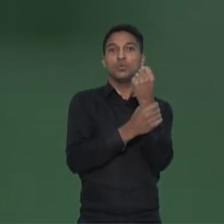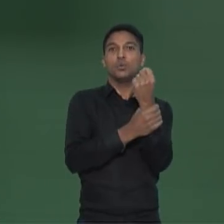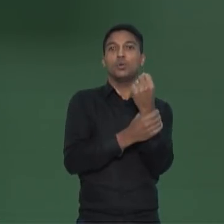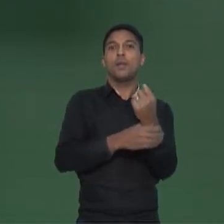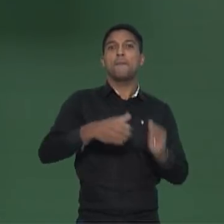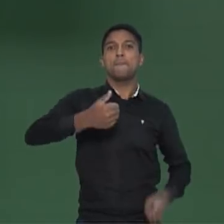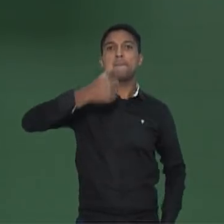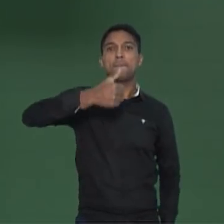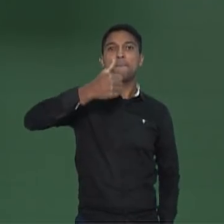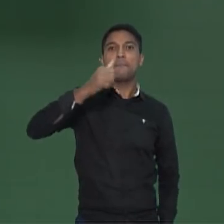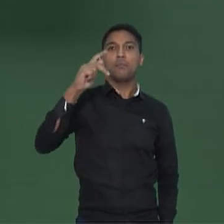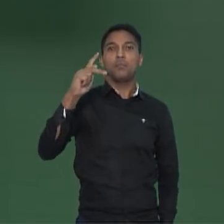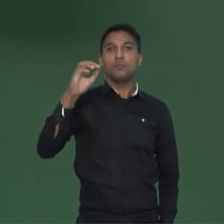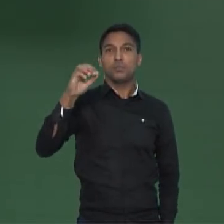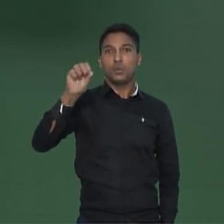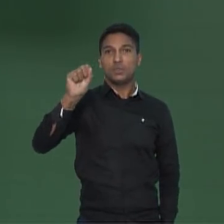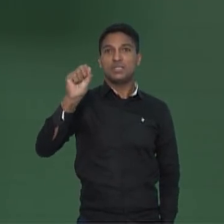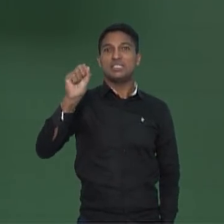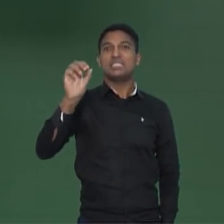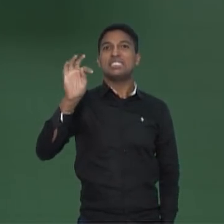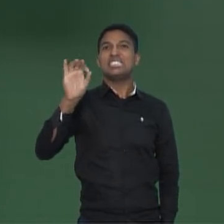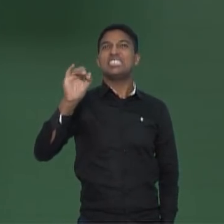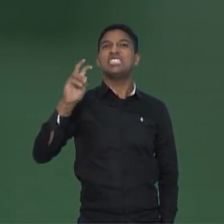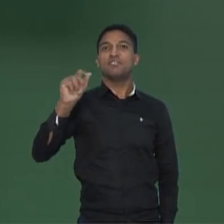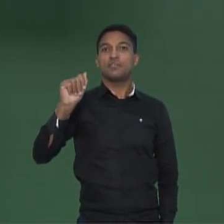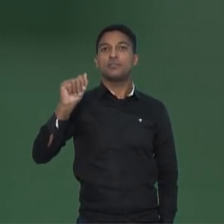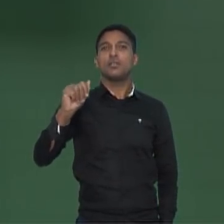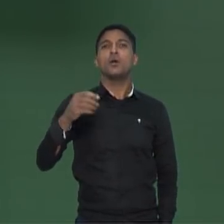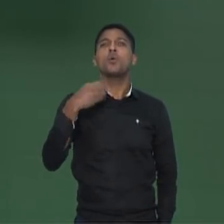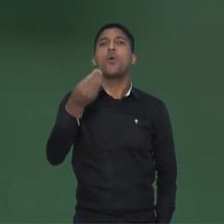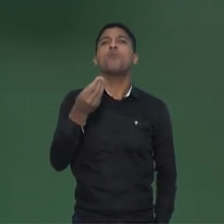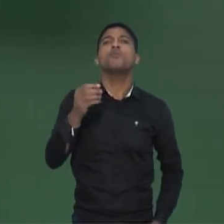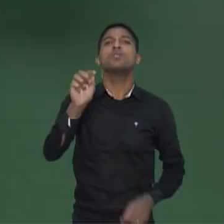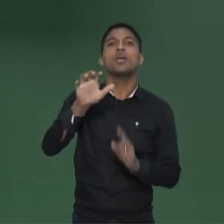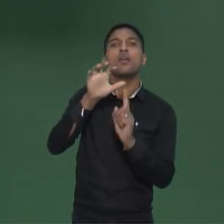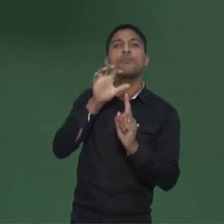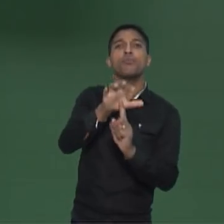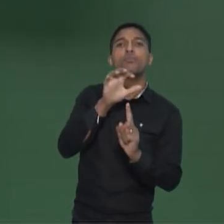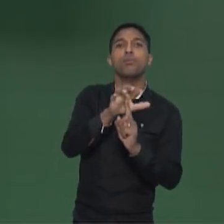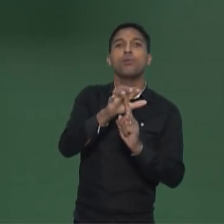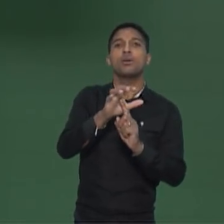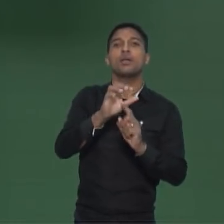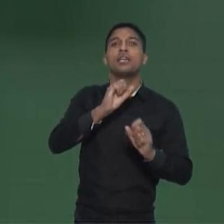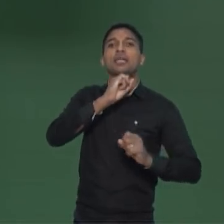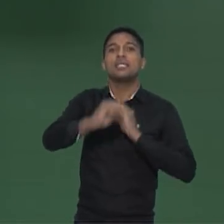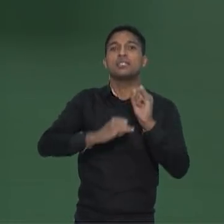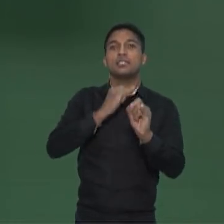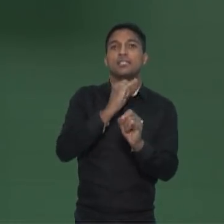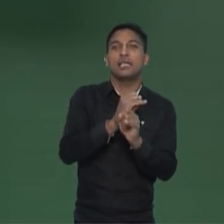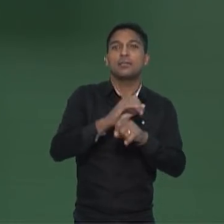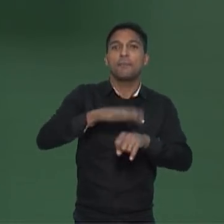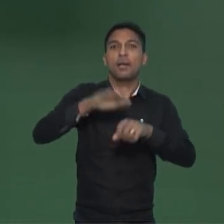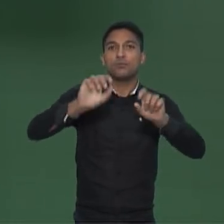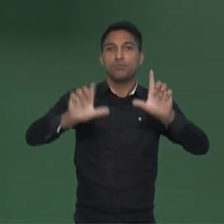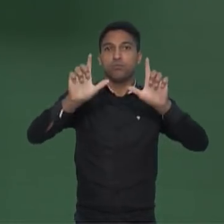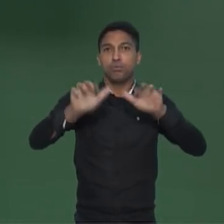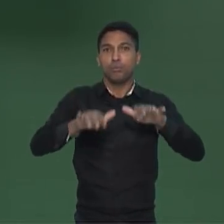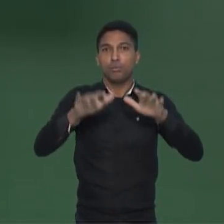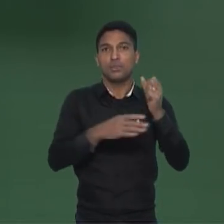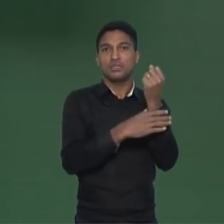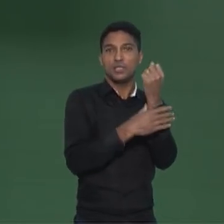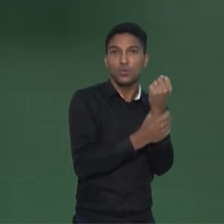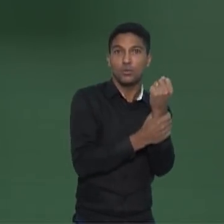pode fazer? O que você pode fazer para tornar a internet mais segura, mais positiva, atendendo esse pedido,